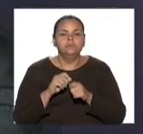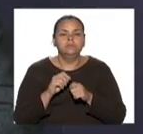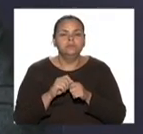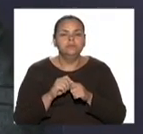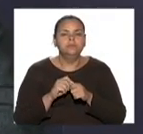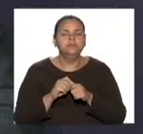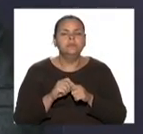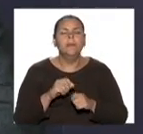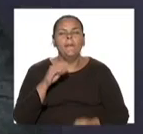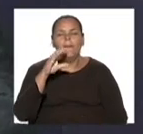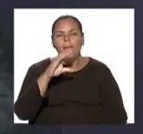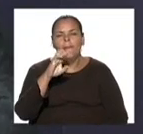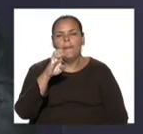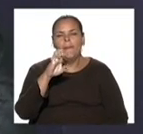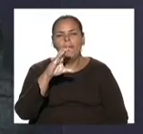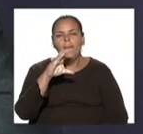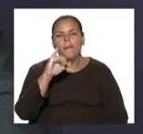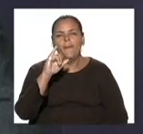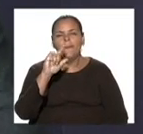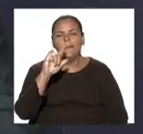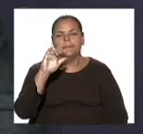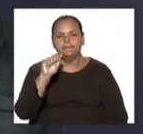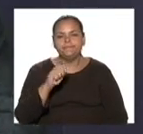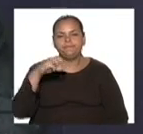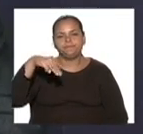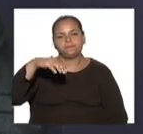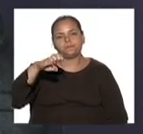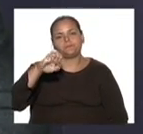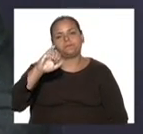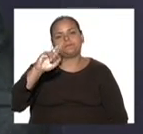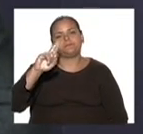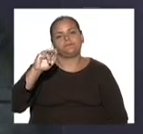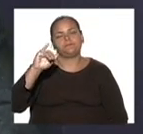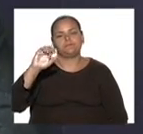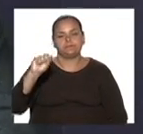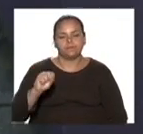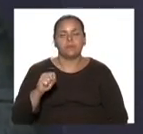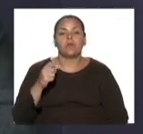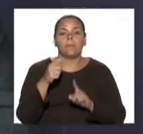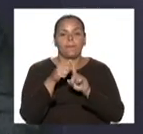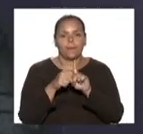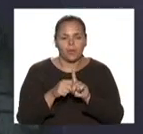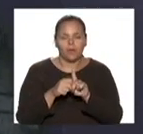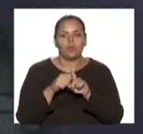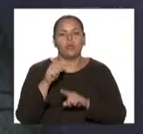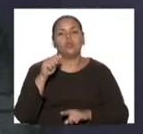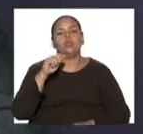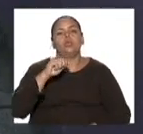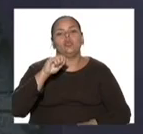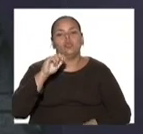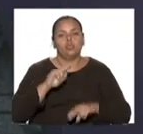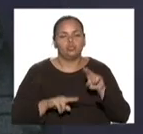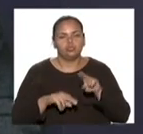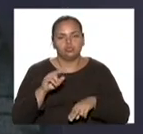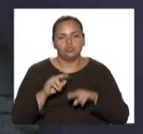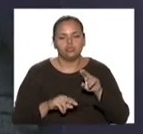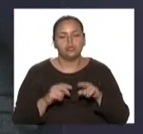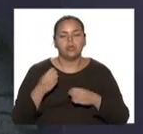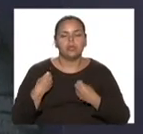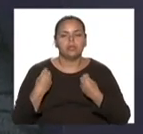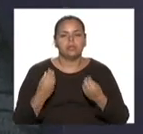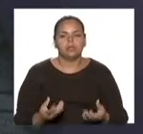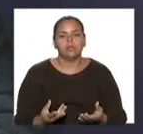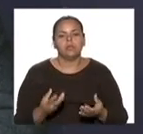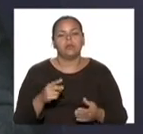feita no Cecília Meirelles no mês de junho, quando nós entregaremos, né, essa comenda